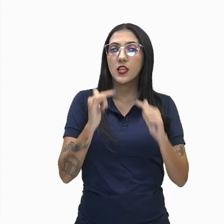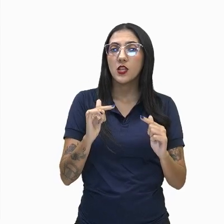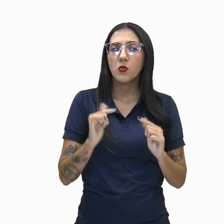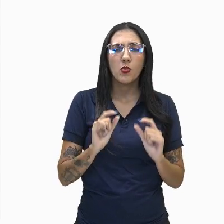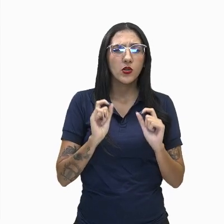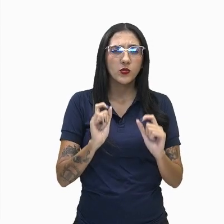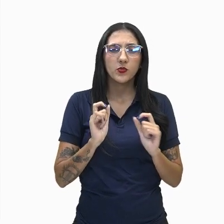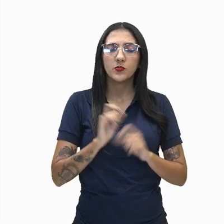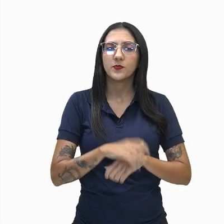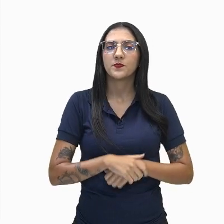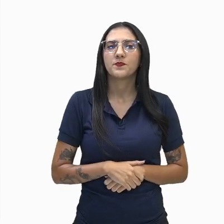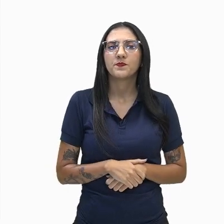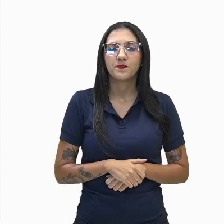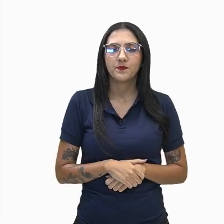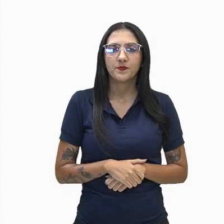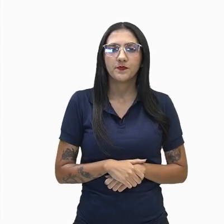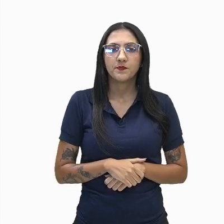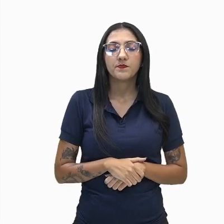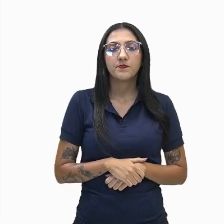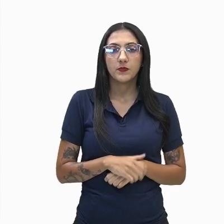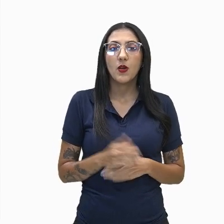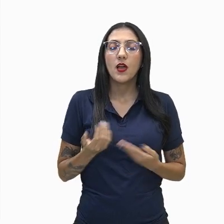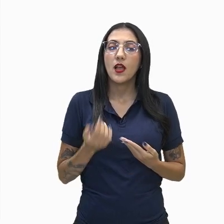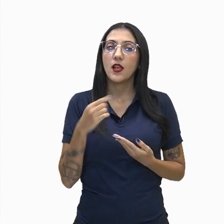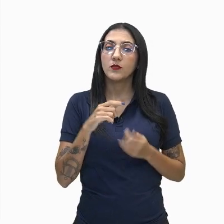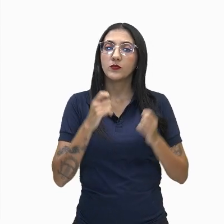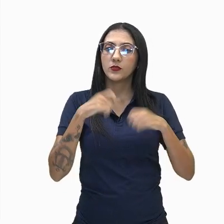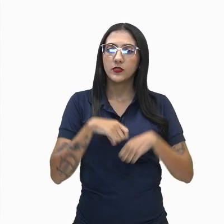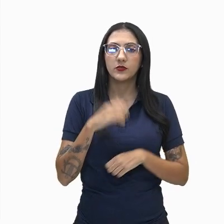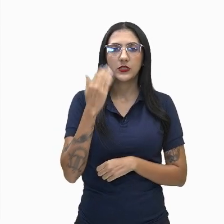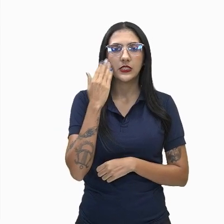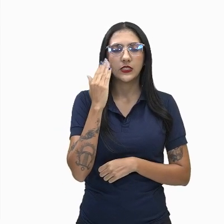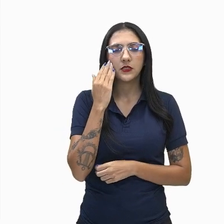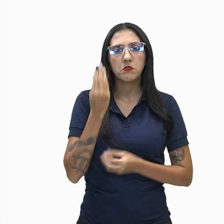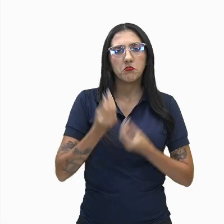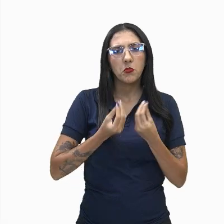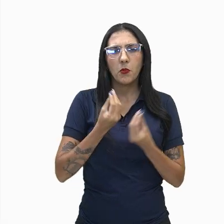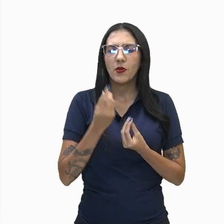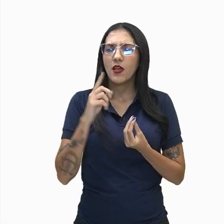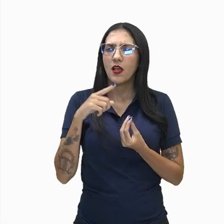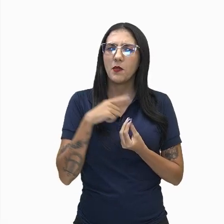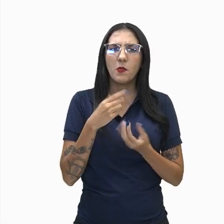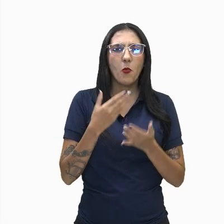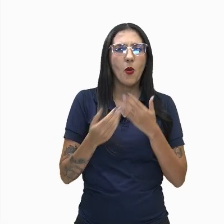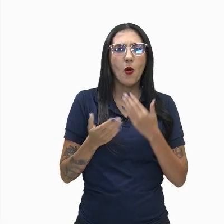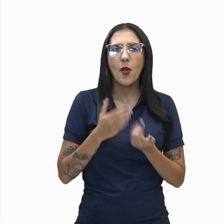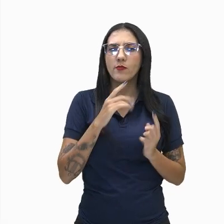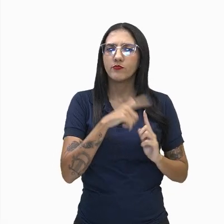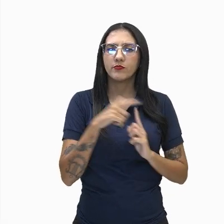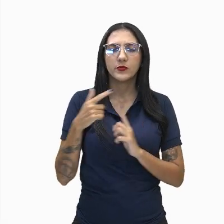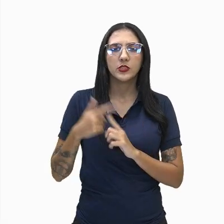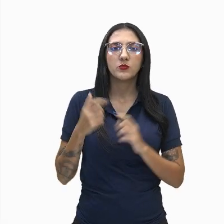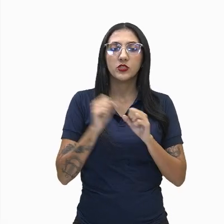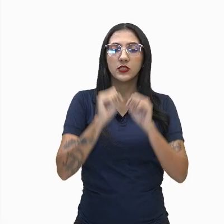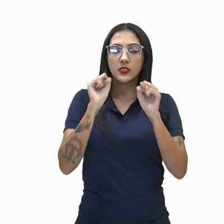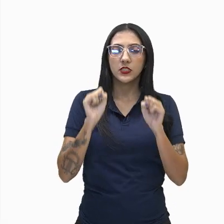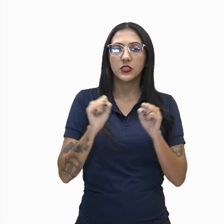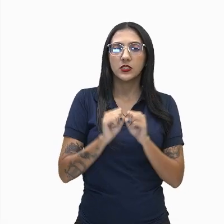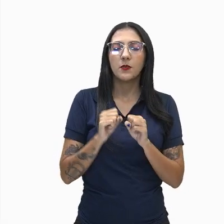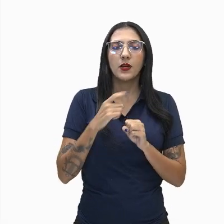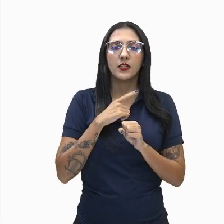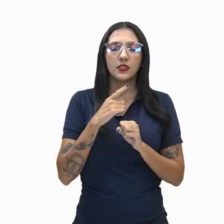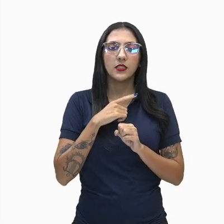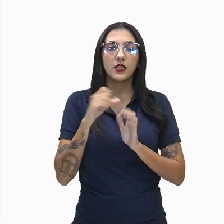é? A linguagem pode ser entendida como qualquer sistema de